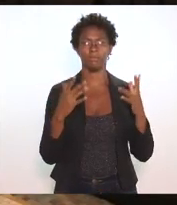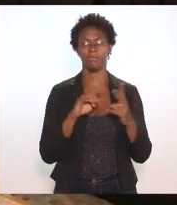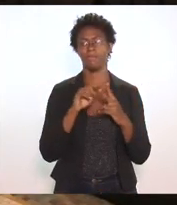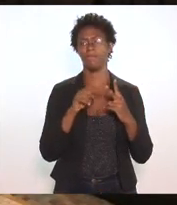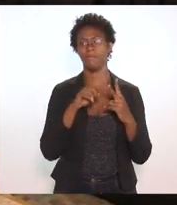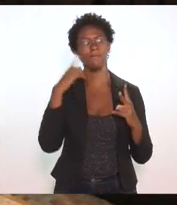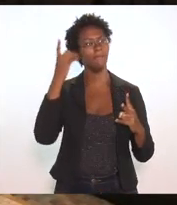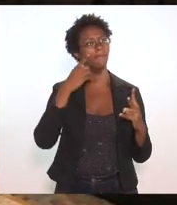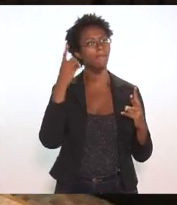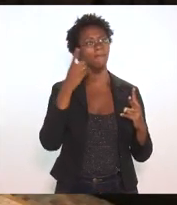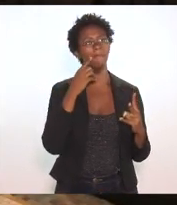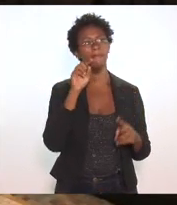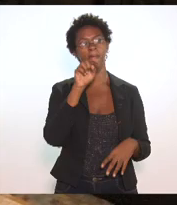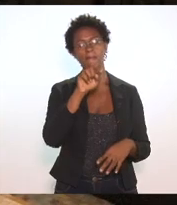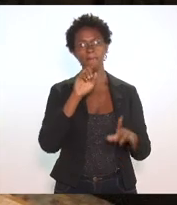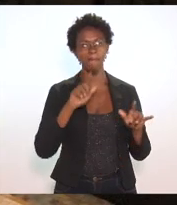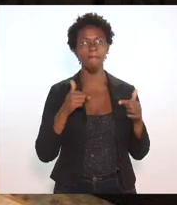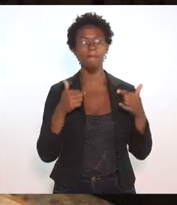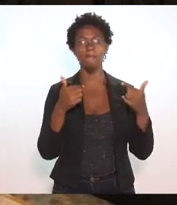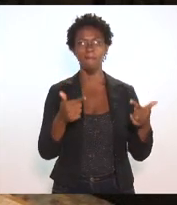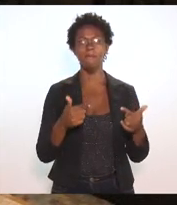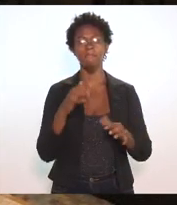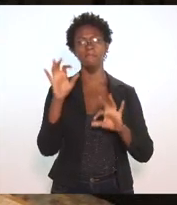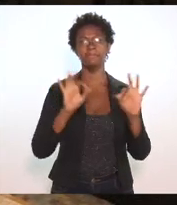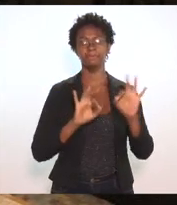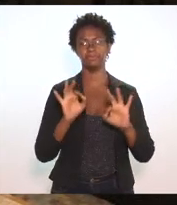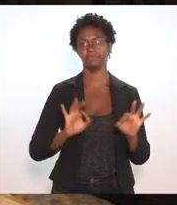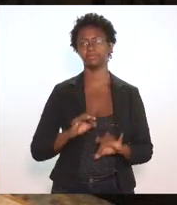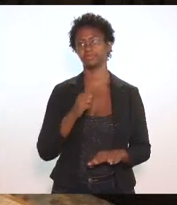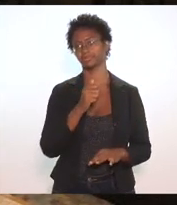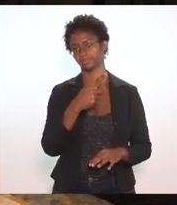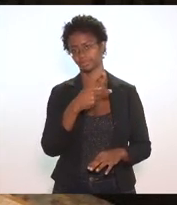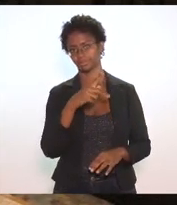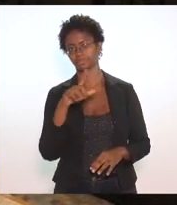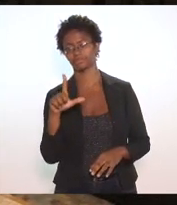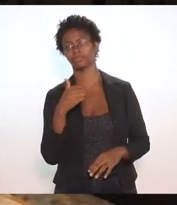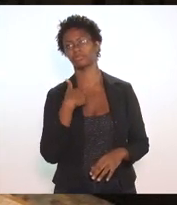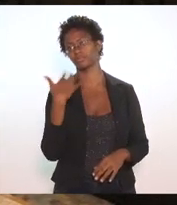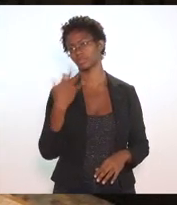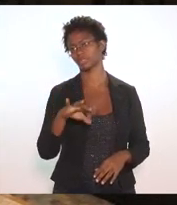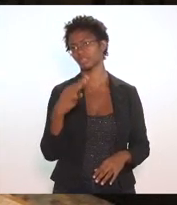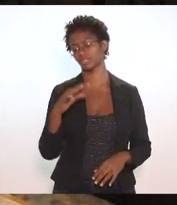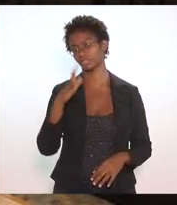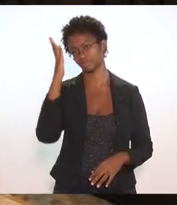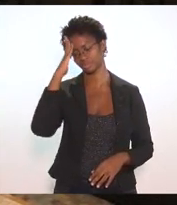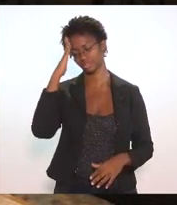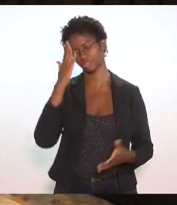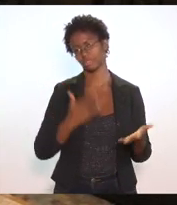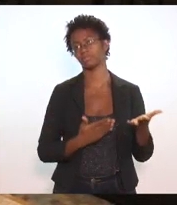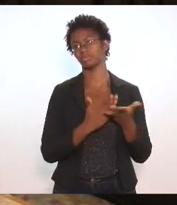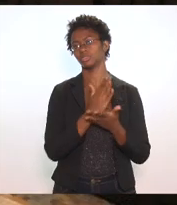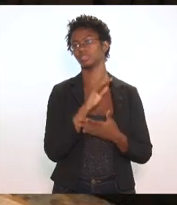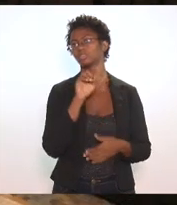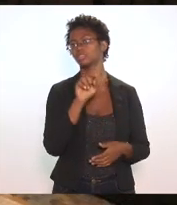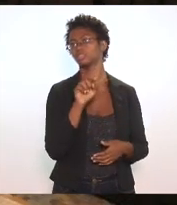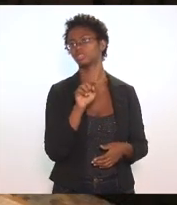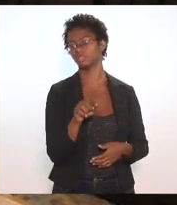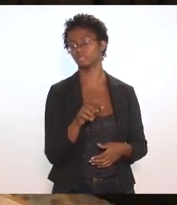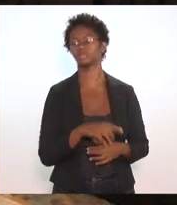deputadas por essa, esse projeto, e tenho certeza que nós vamos aprovar isso aqui por